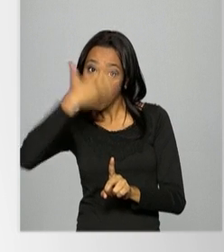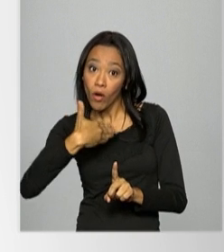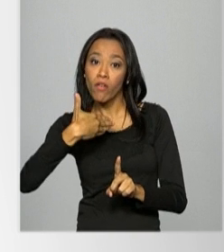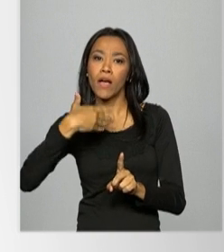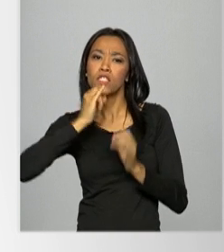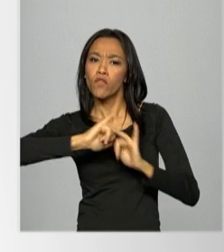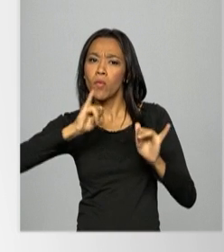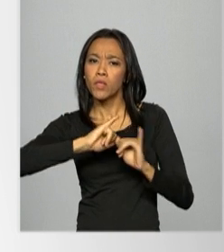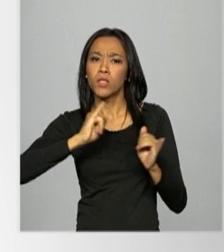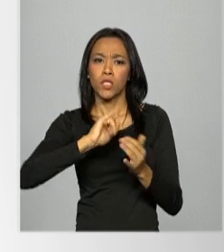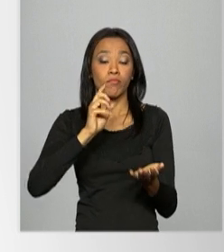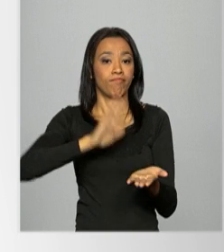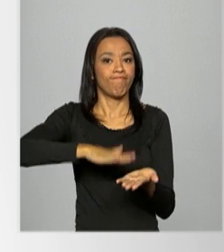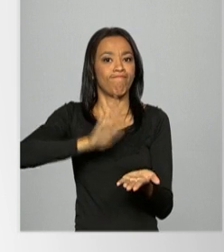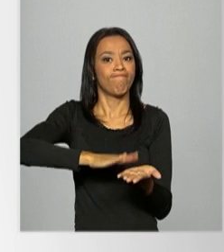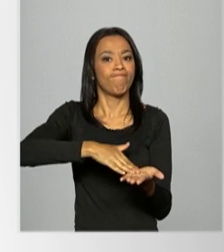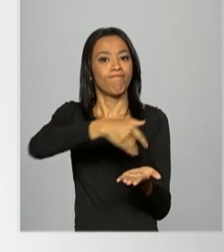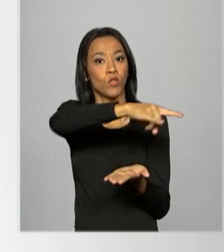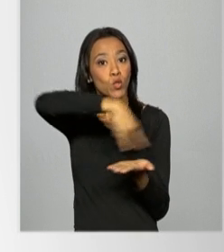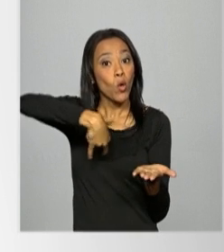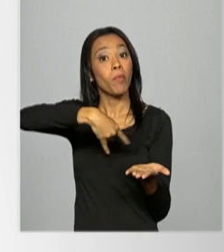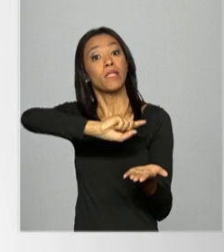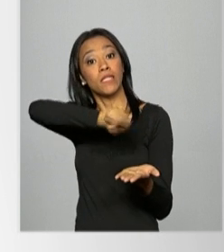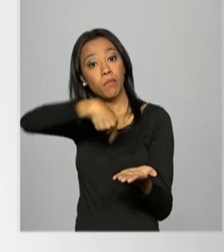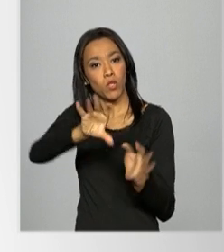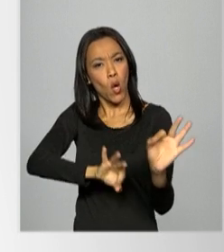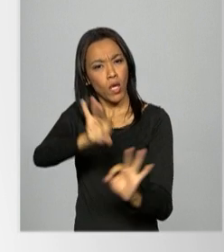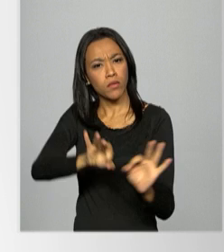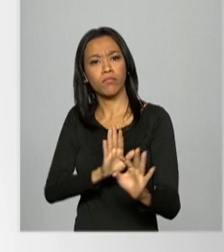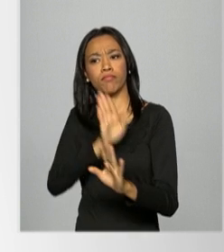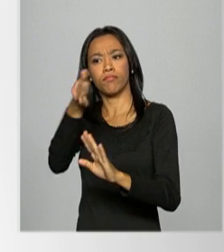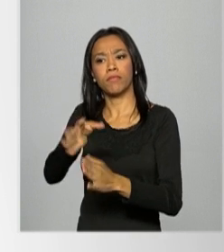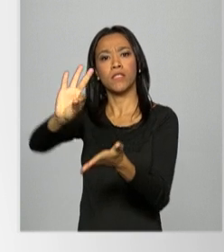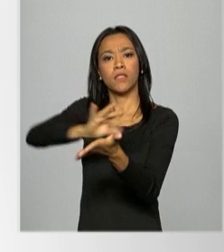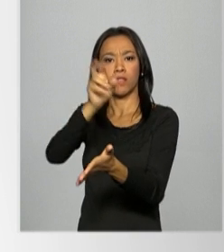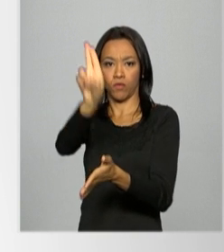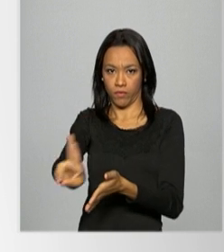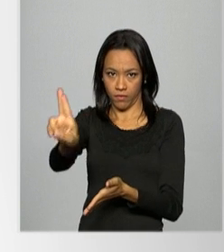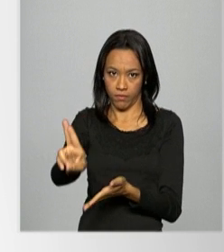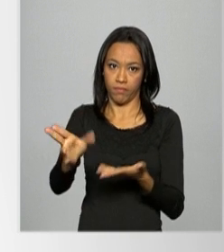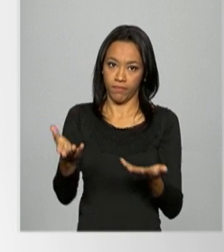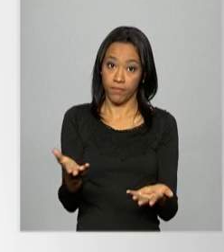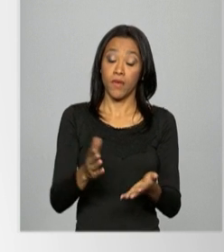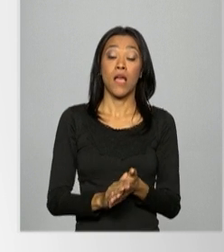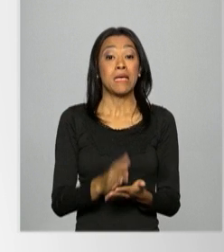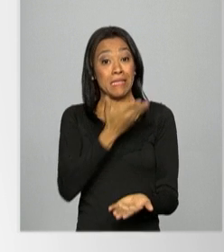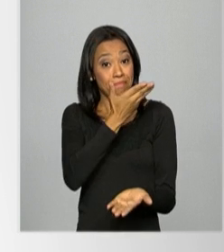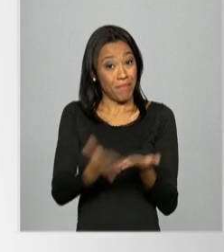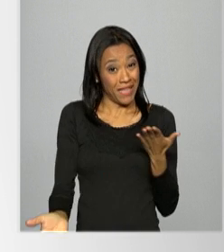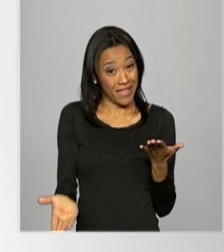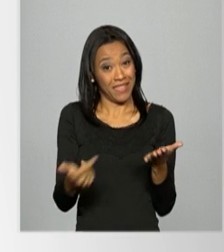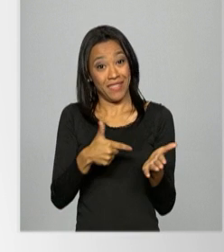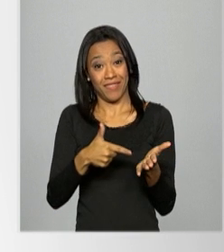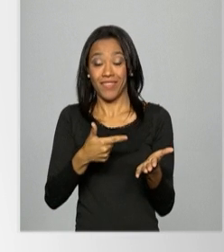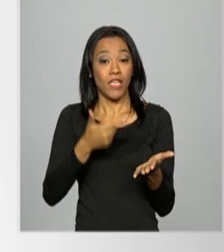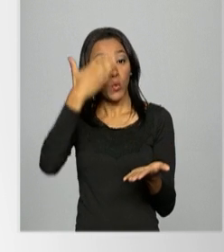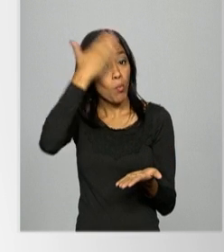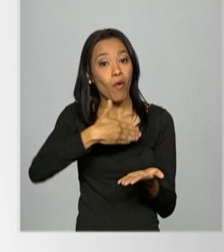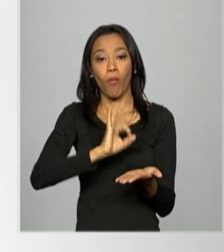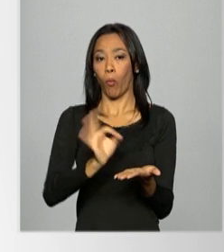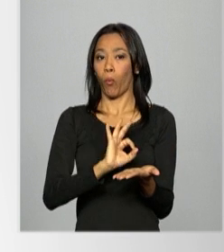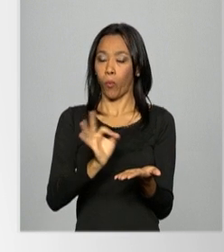dados apresentados no momento da inscrição e providenciar a matrícula na instituição de ensino. A perda do prazo ou não